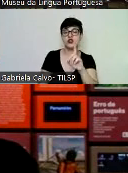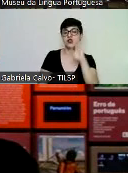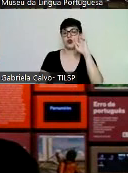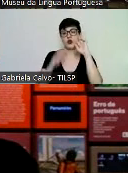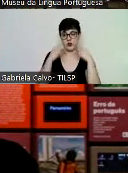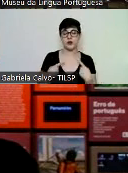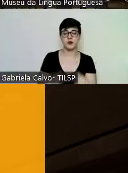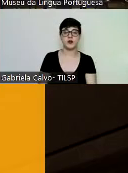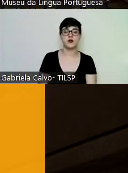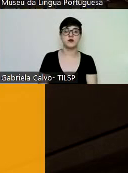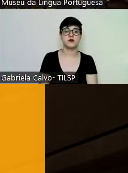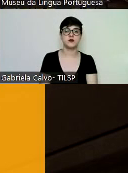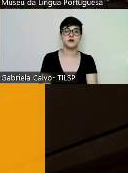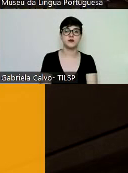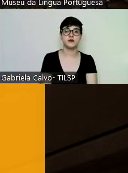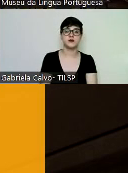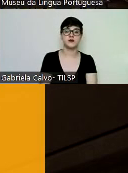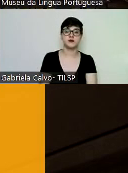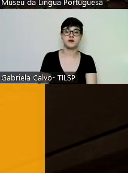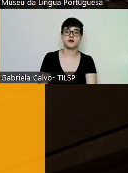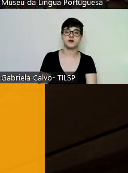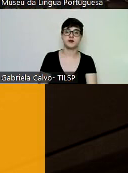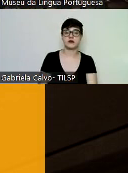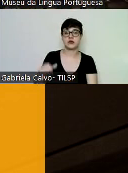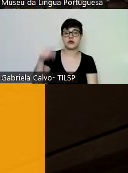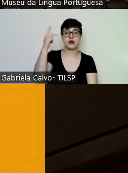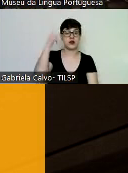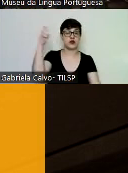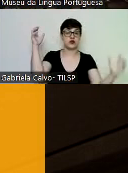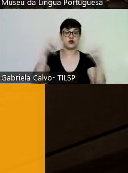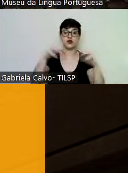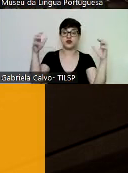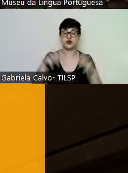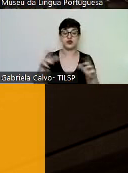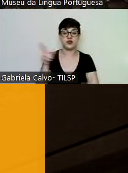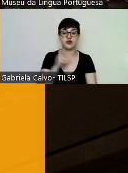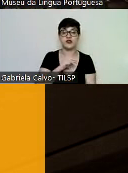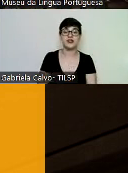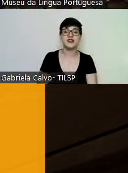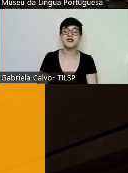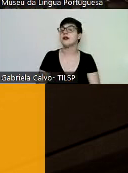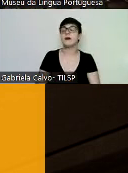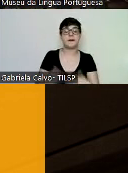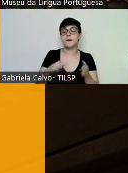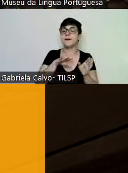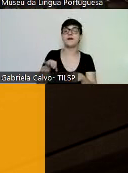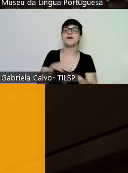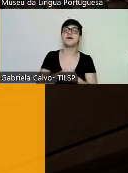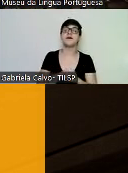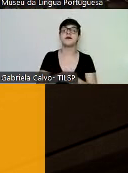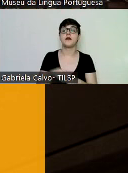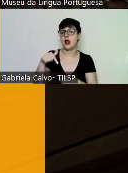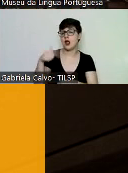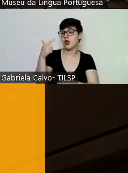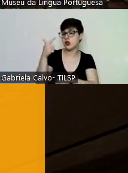avançar começamos começou uma chuva aqui em São Paulo para quem não está em São Paulo Então a gente tem na gestão nessa gestão